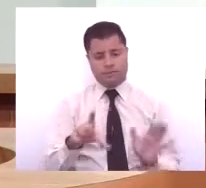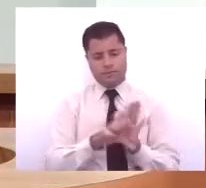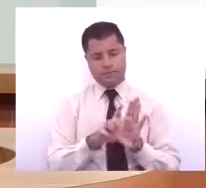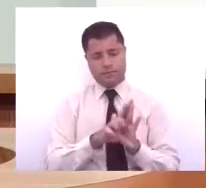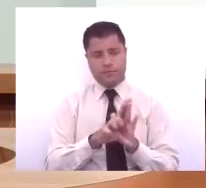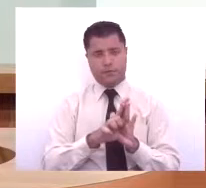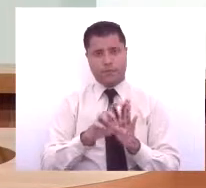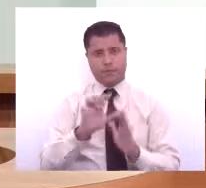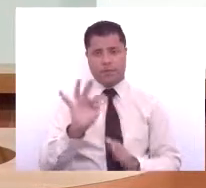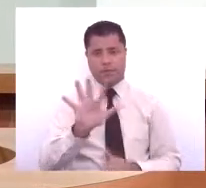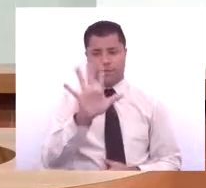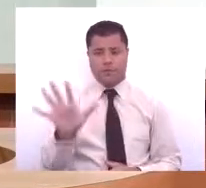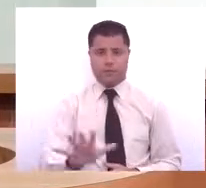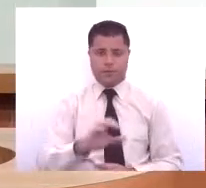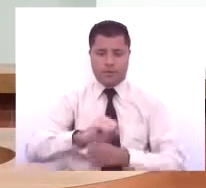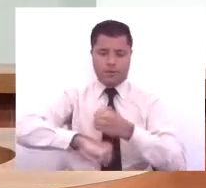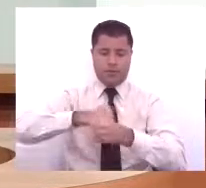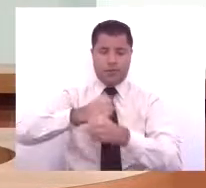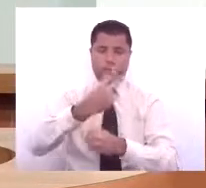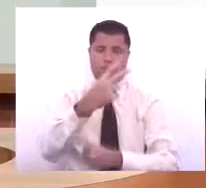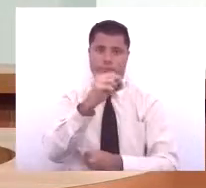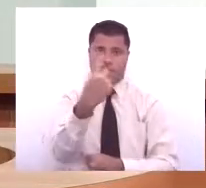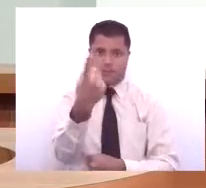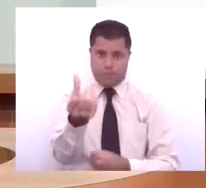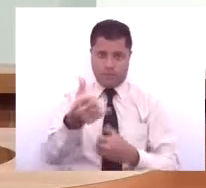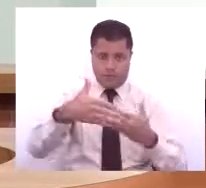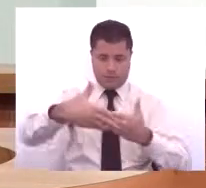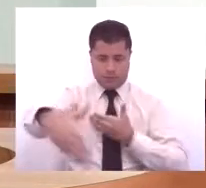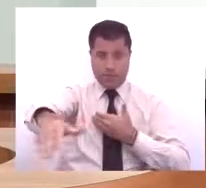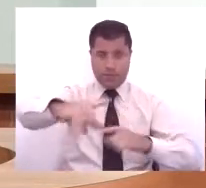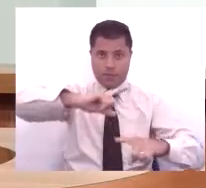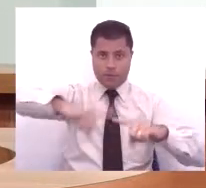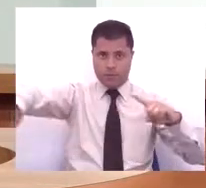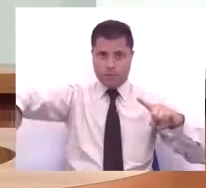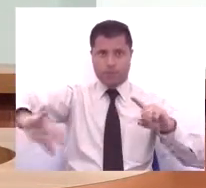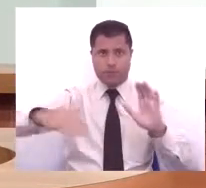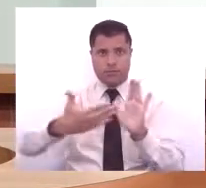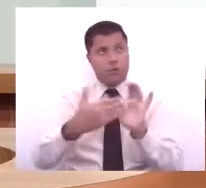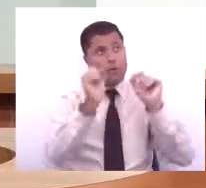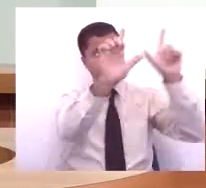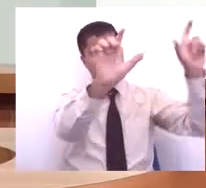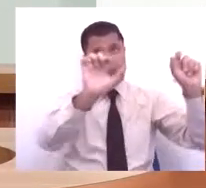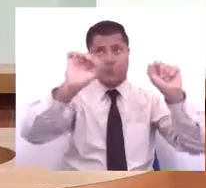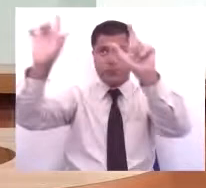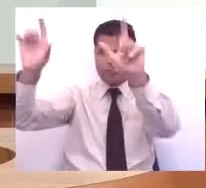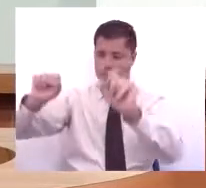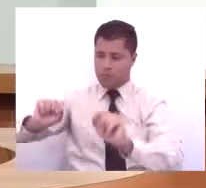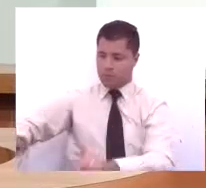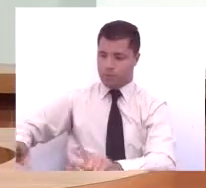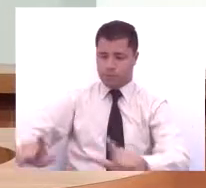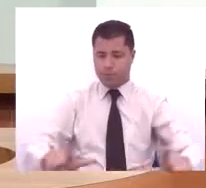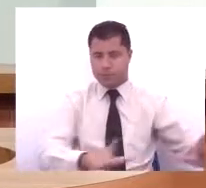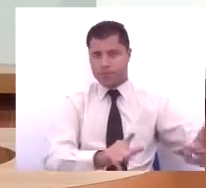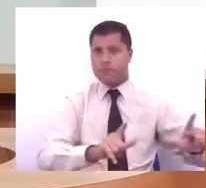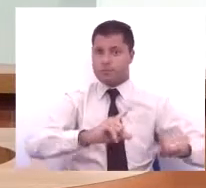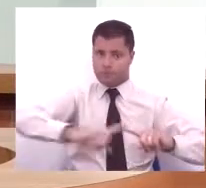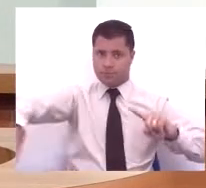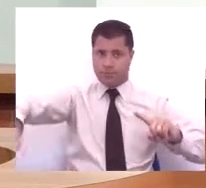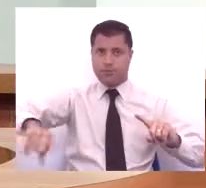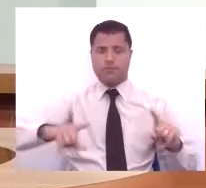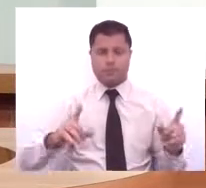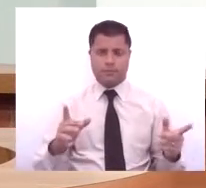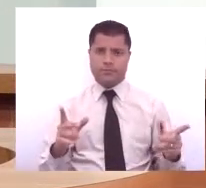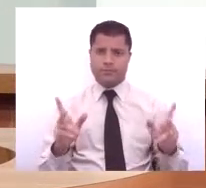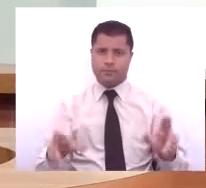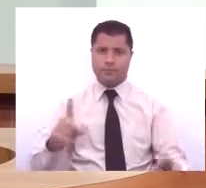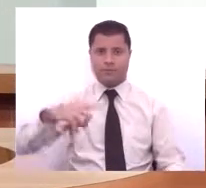de 2016, já não permitir mais esse tipo de propaganda eleitoral, eu acredito que, assim como nós fizemos com relação